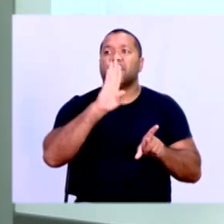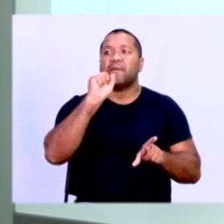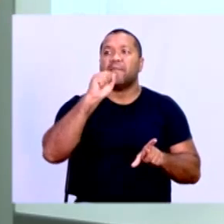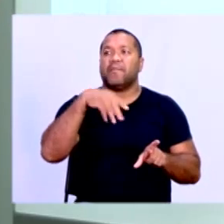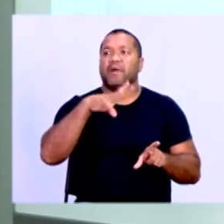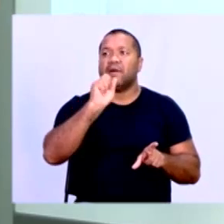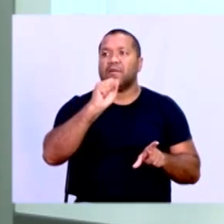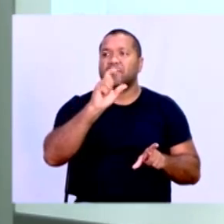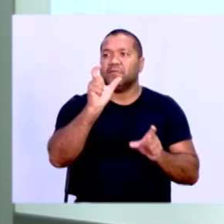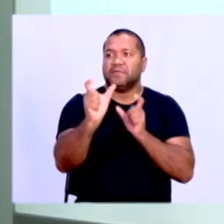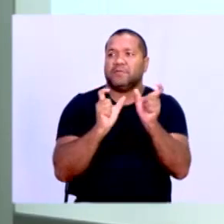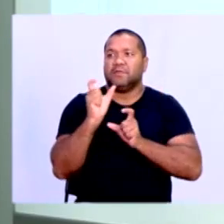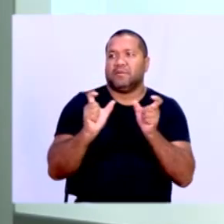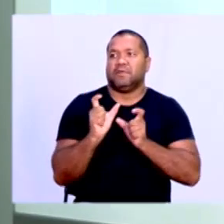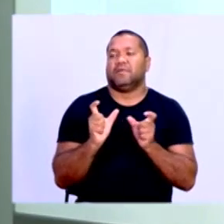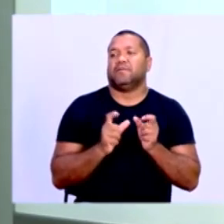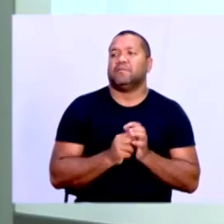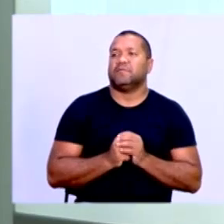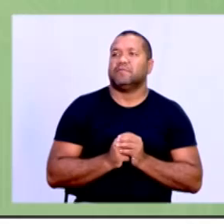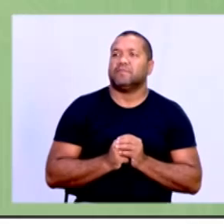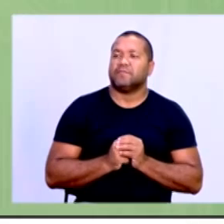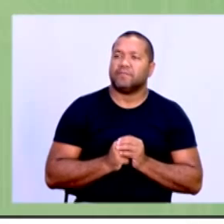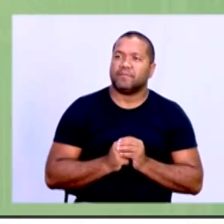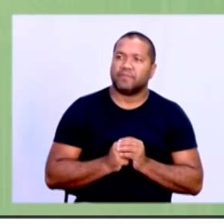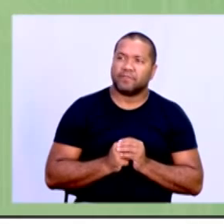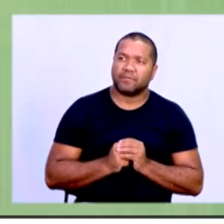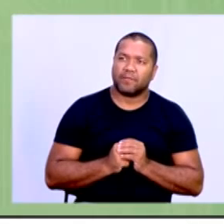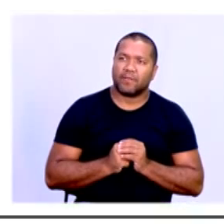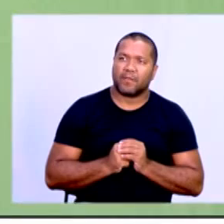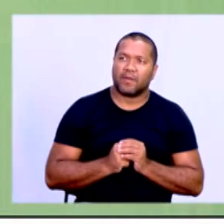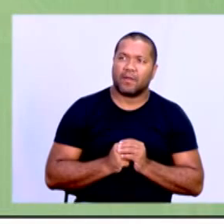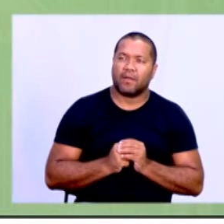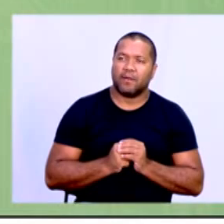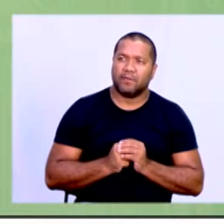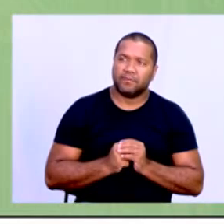numa planilha, né? Ok?